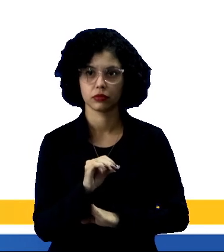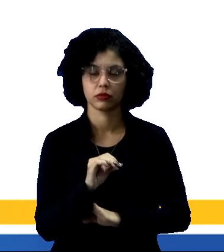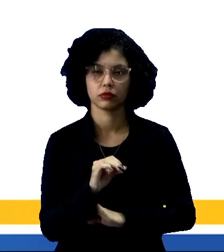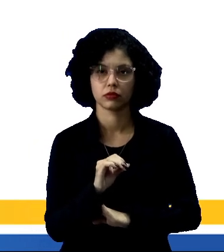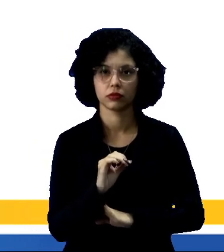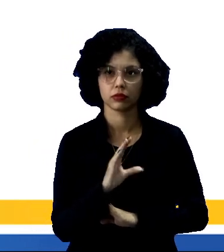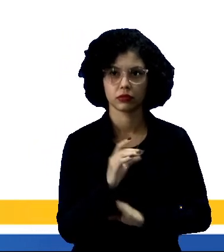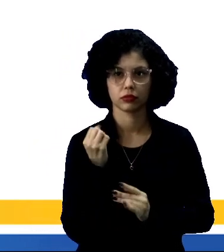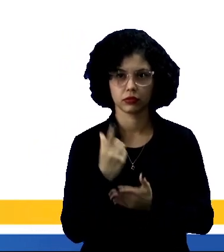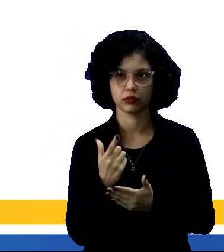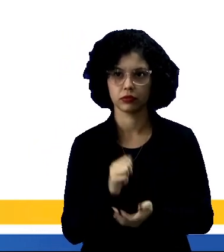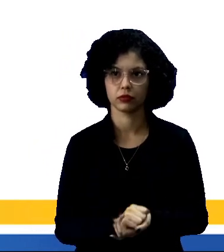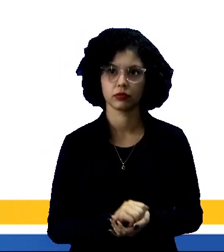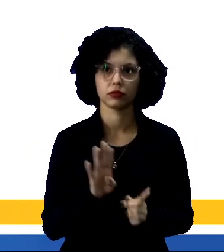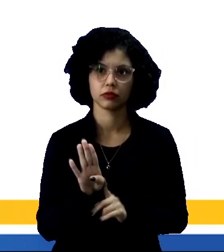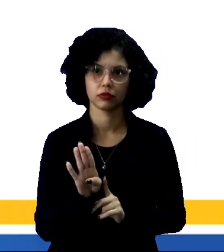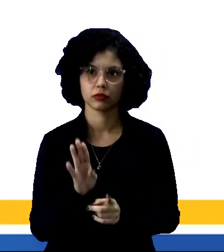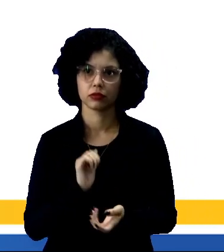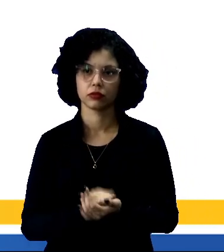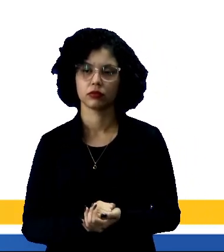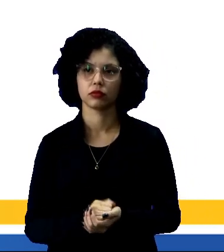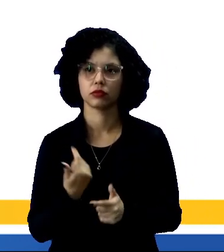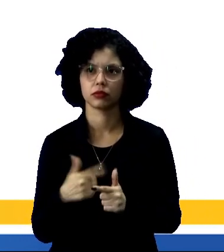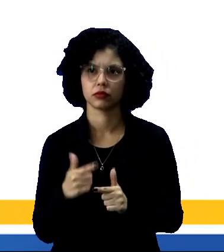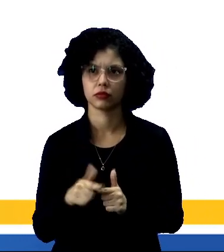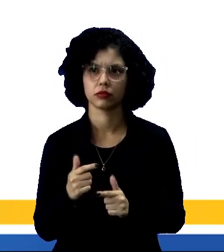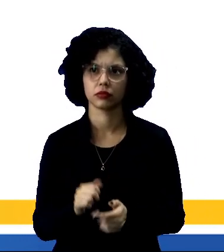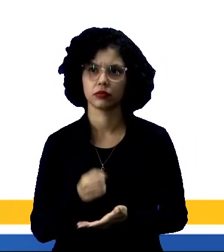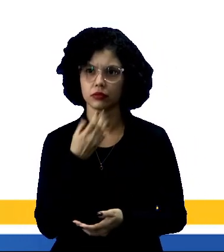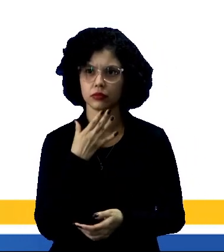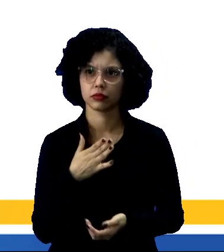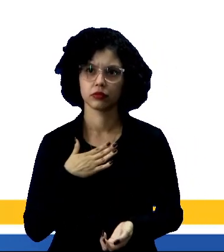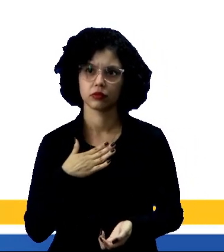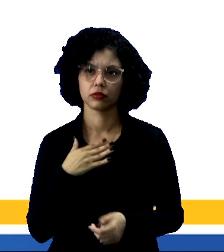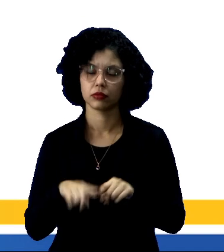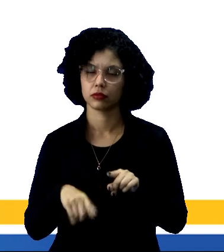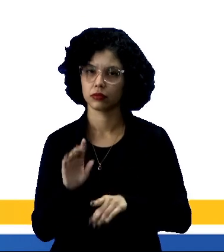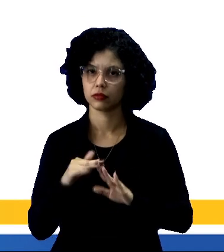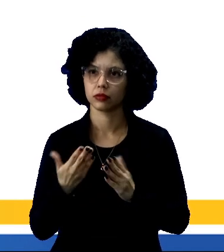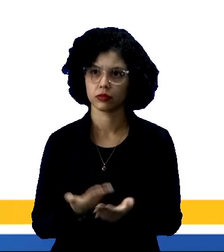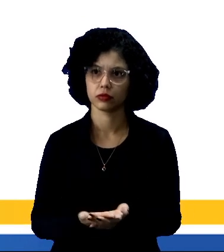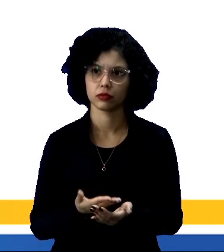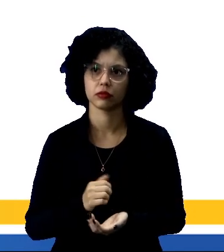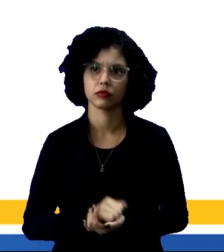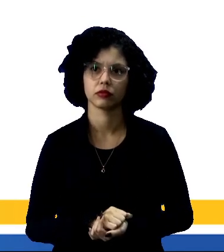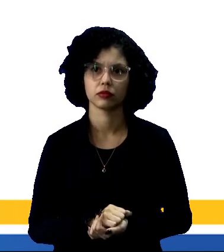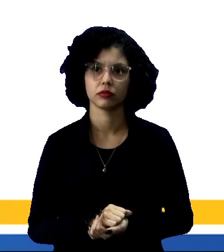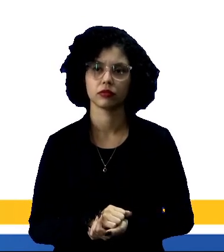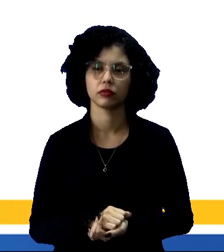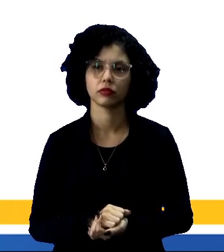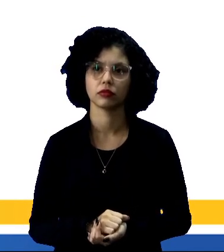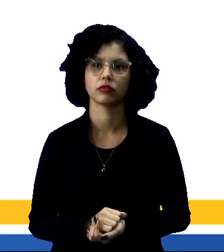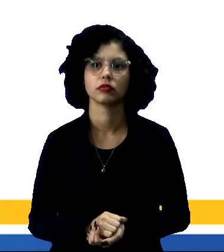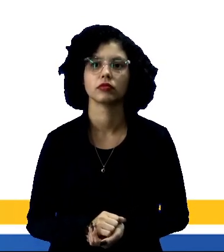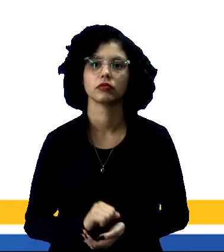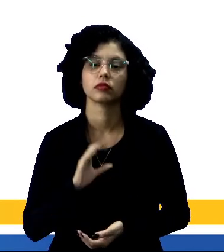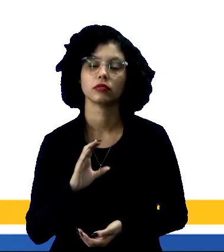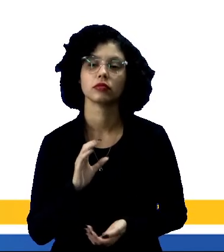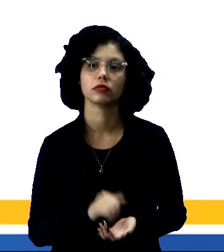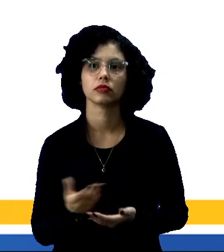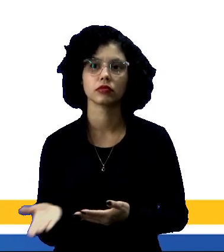do Consumidor. Letra B. O defeito compromete o bom funcionamento dos meus materiais escolares.